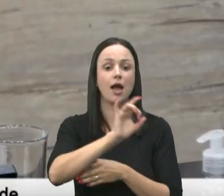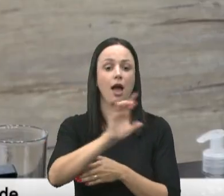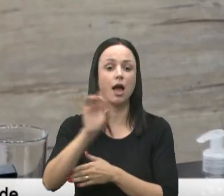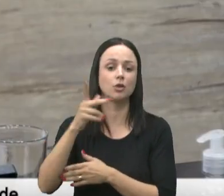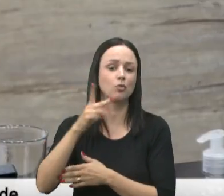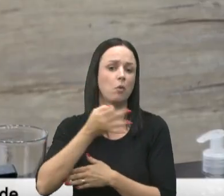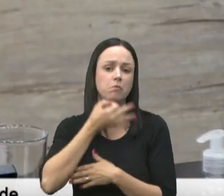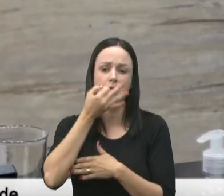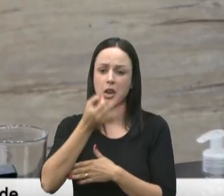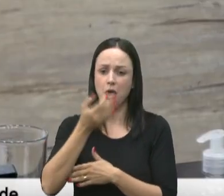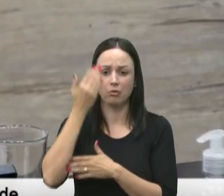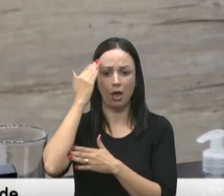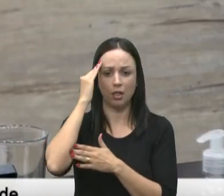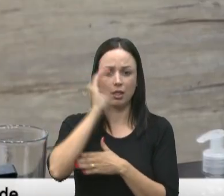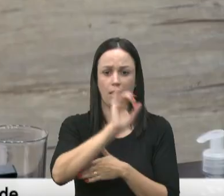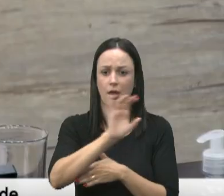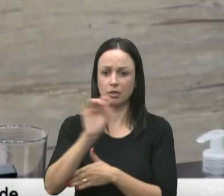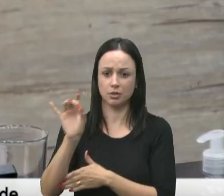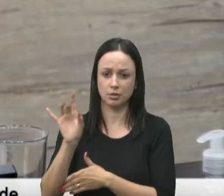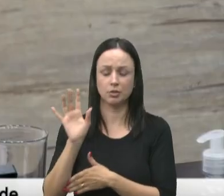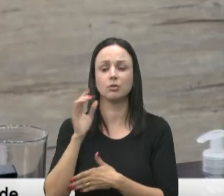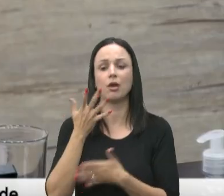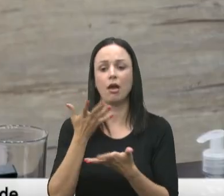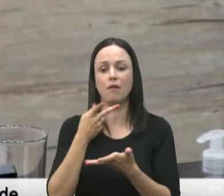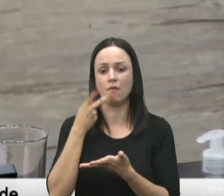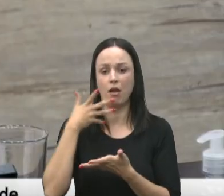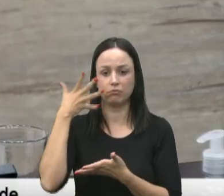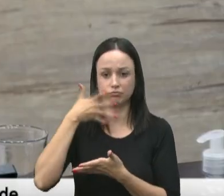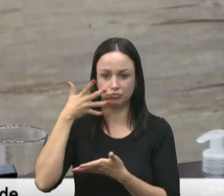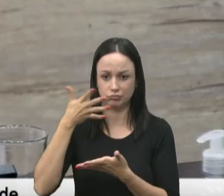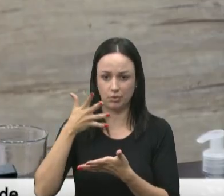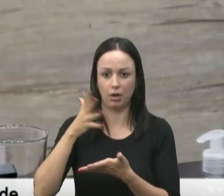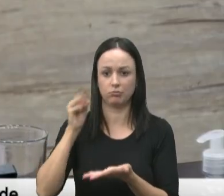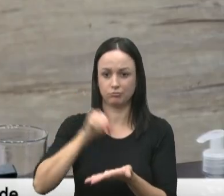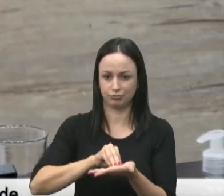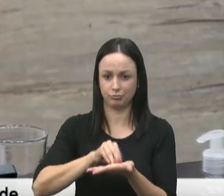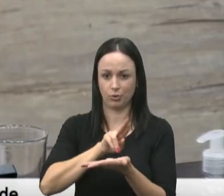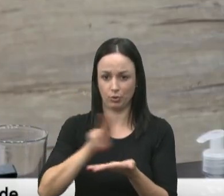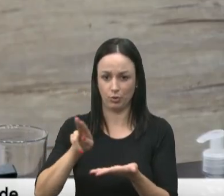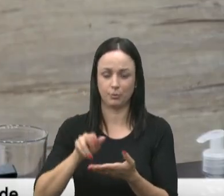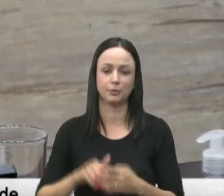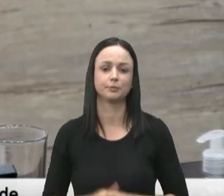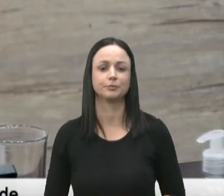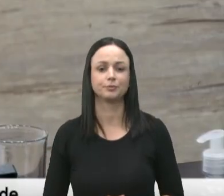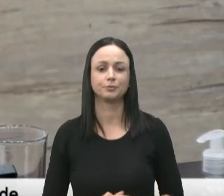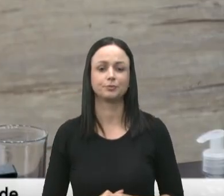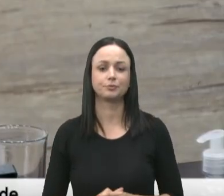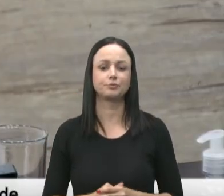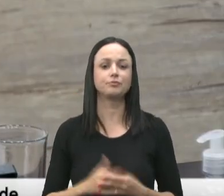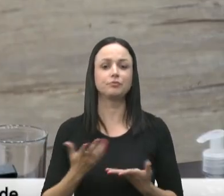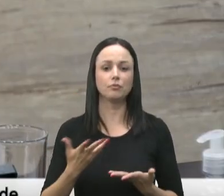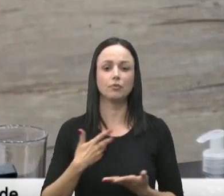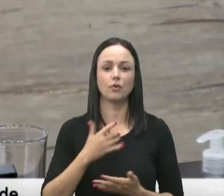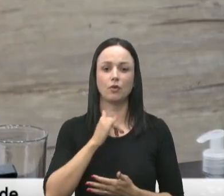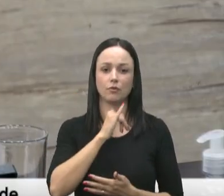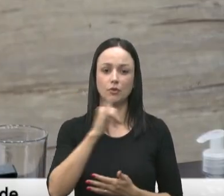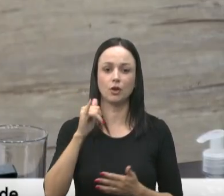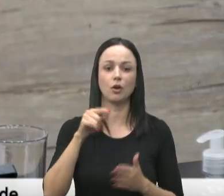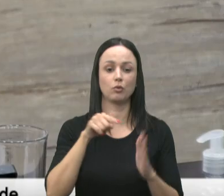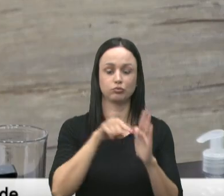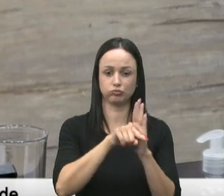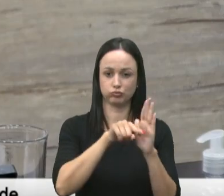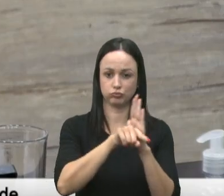dos que se inscrevem para falar. Então, dando seguimento aqui, eu informo a todos que a consulta pública